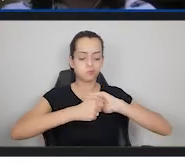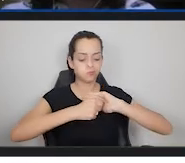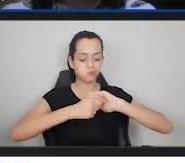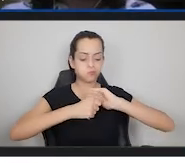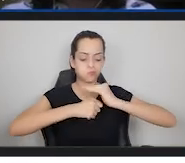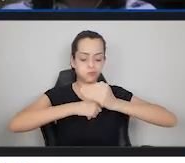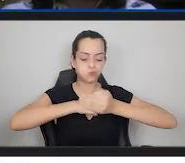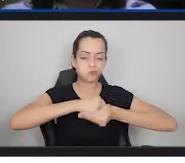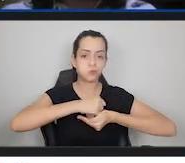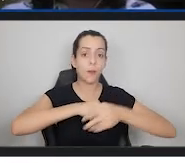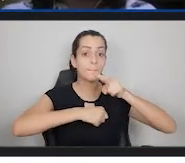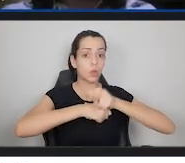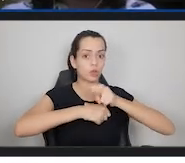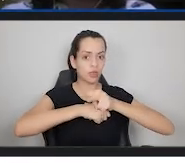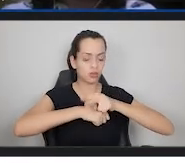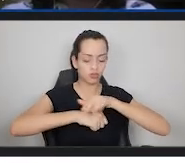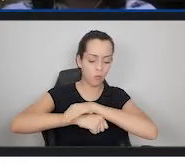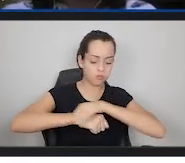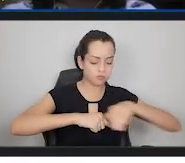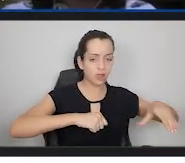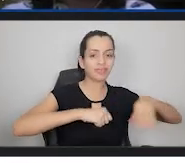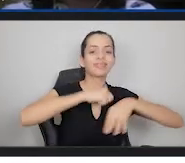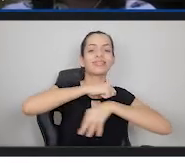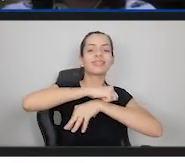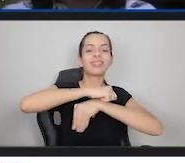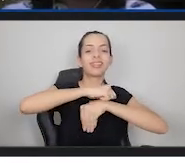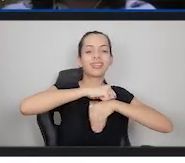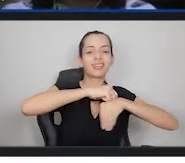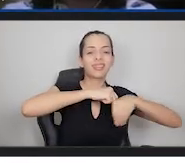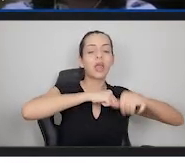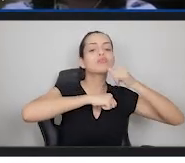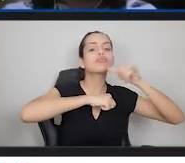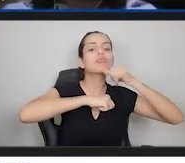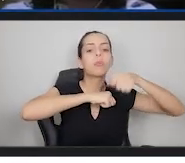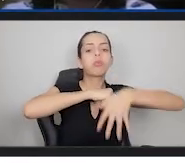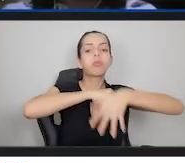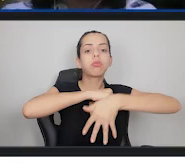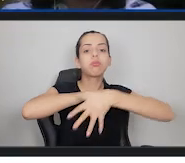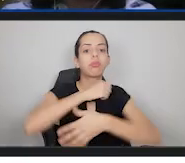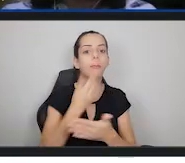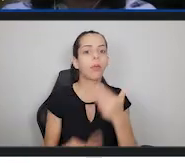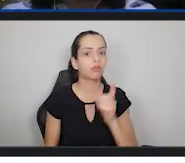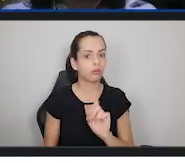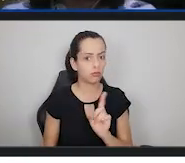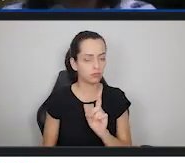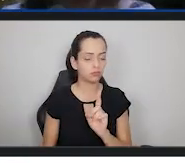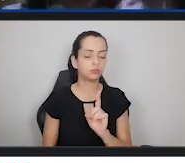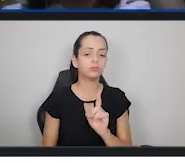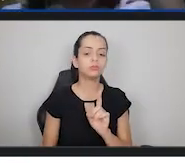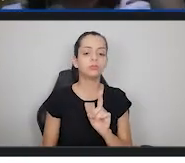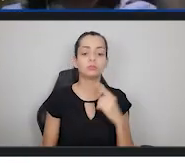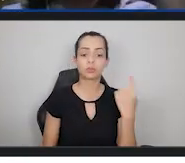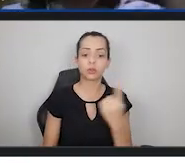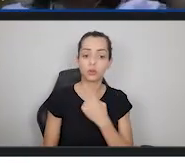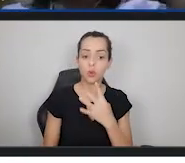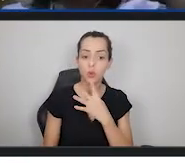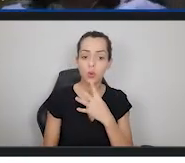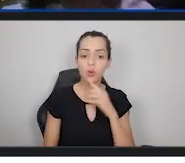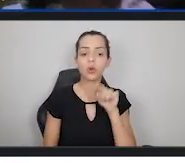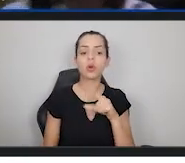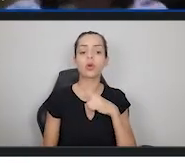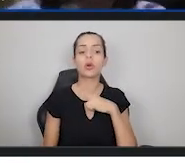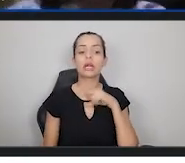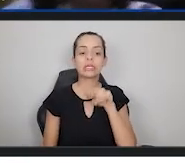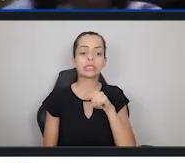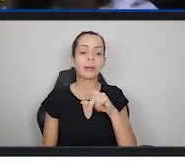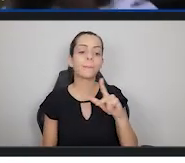Temos aqui as cadeias de isoladores. Essas cadeias, elas têm a função de isolar o condutor da estrutura para que não dê passagem para a terra,